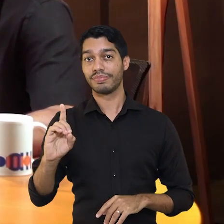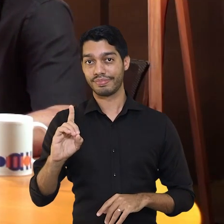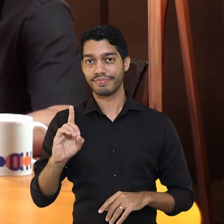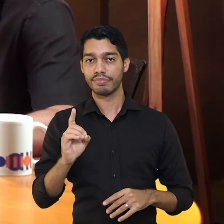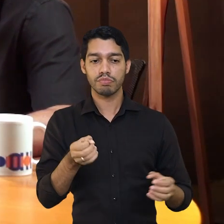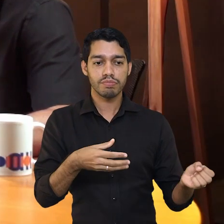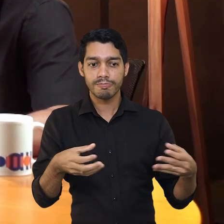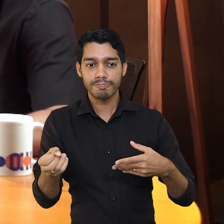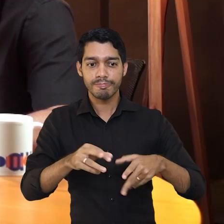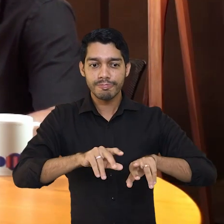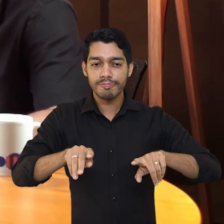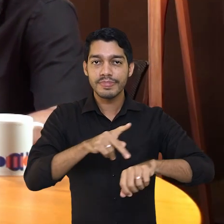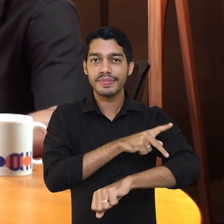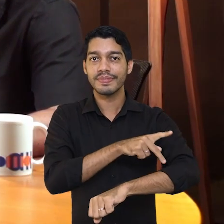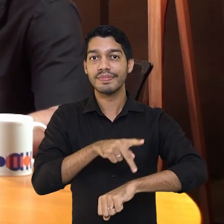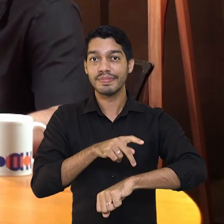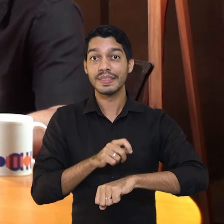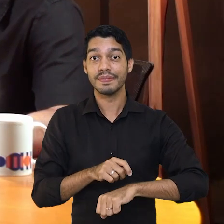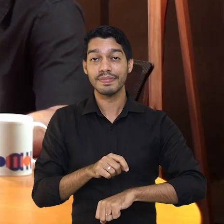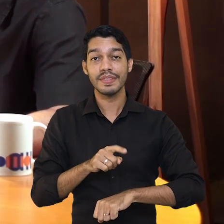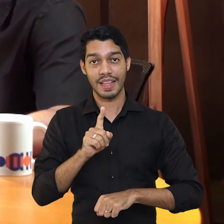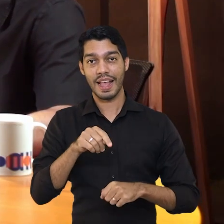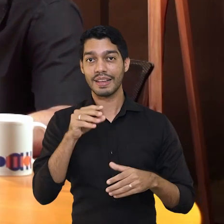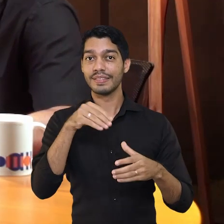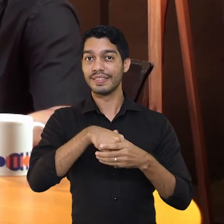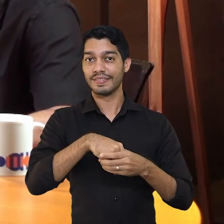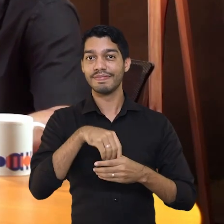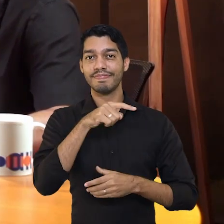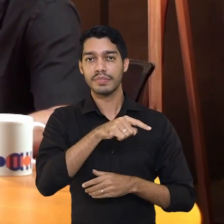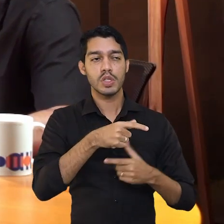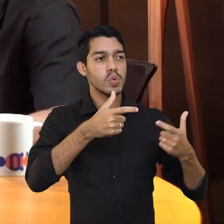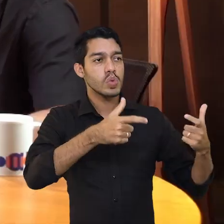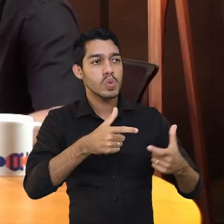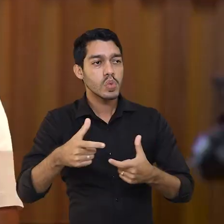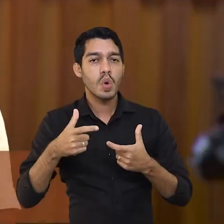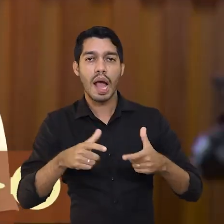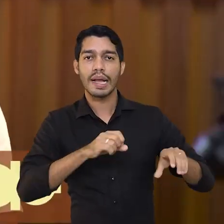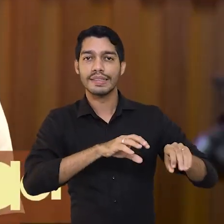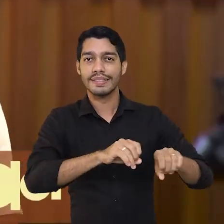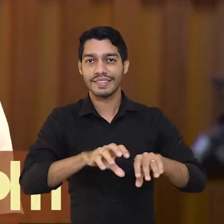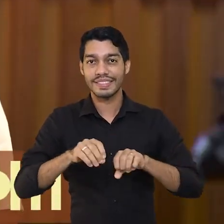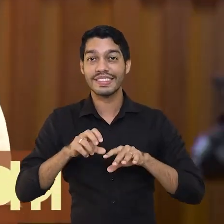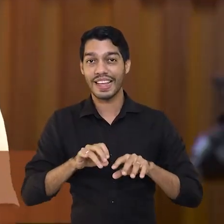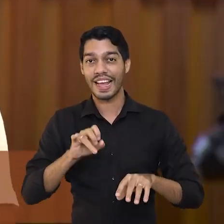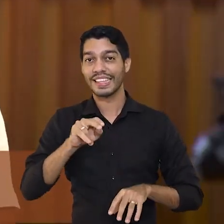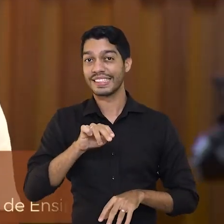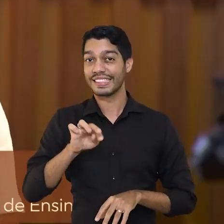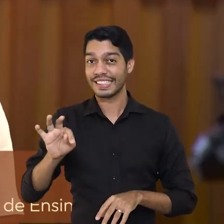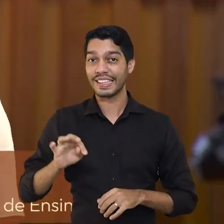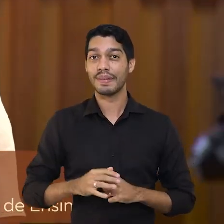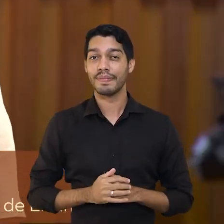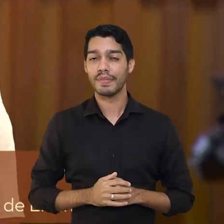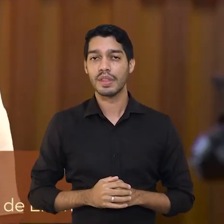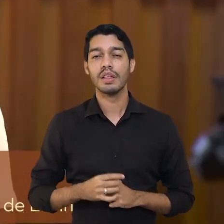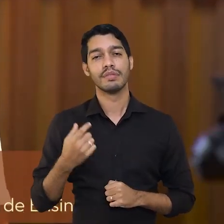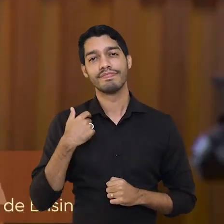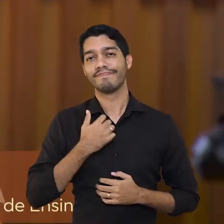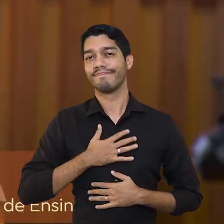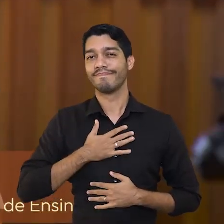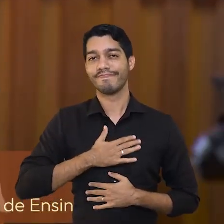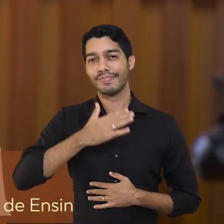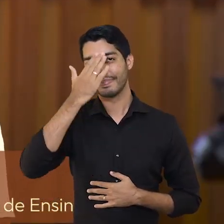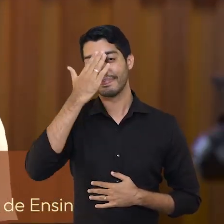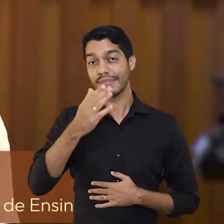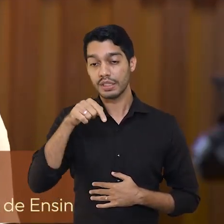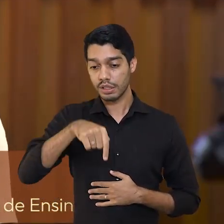inovação pedagógicas do Elite Rede de Ensino. Tudo bem, Luísa? Tudo bem, Marlos? Obrigada pelo convite. Muito feliz de estar